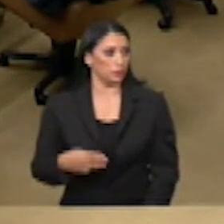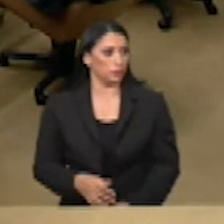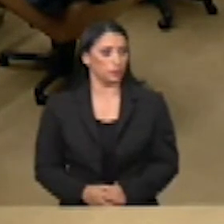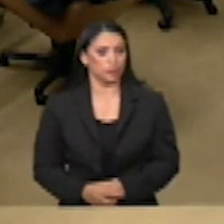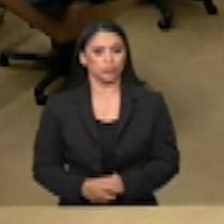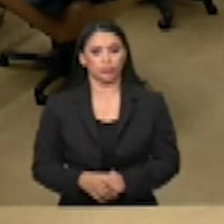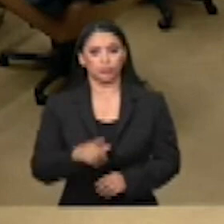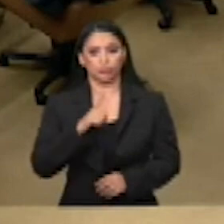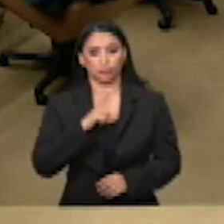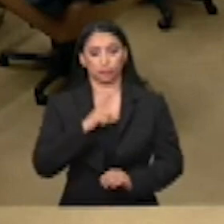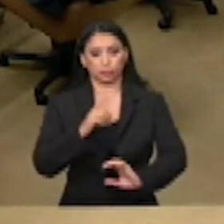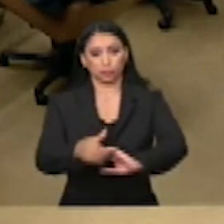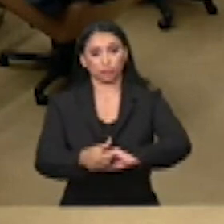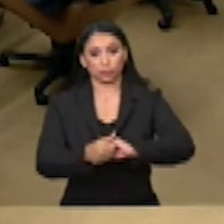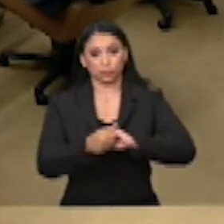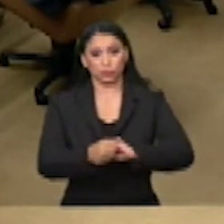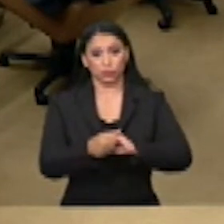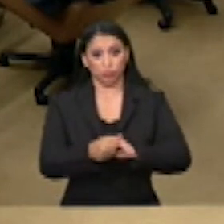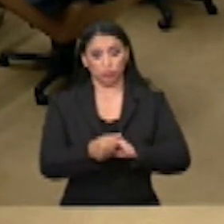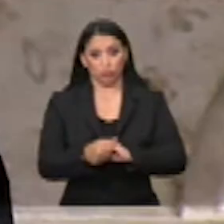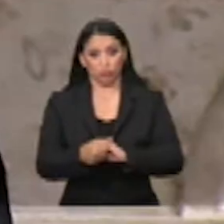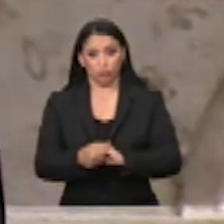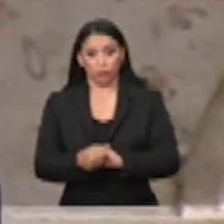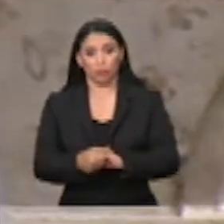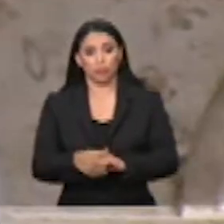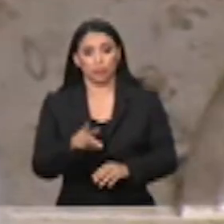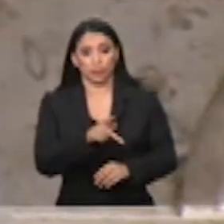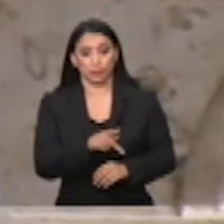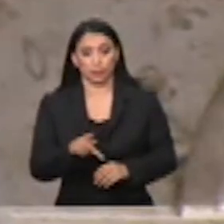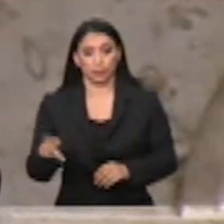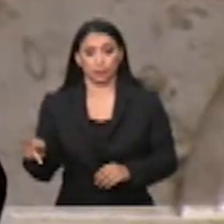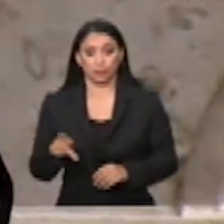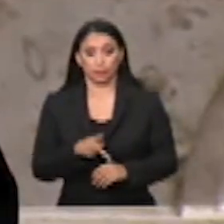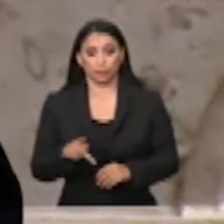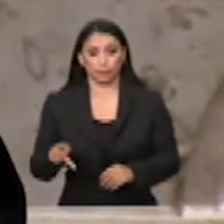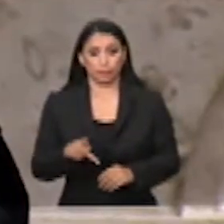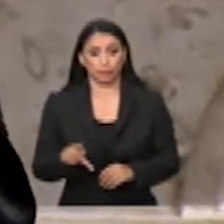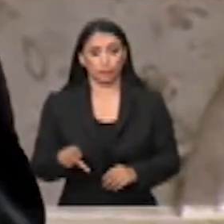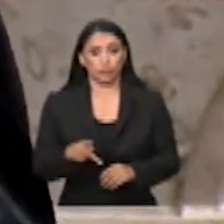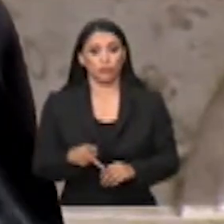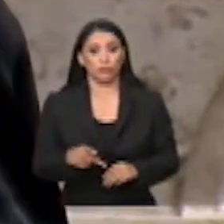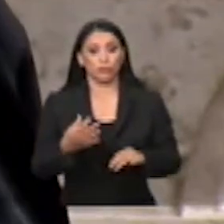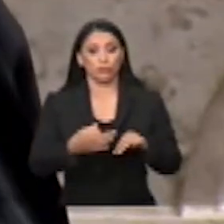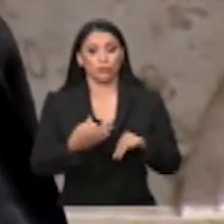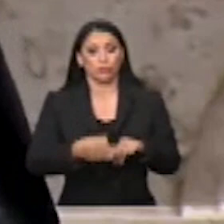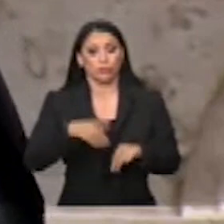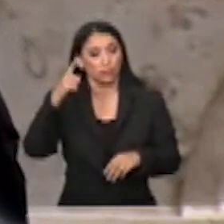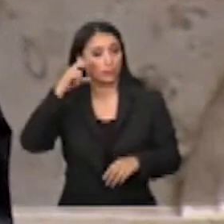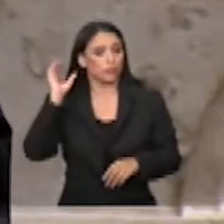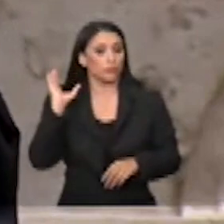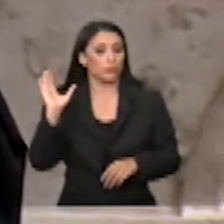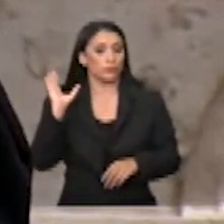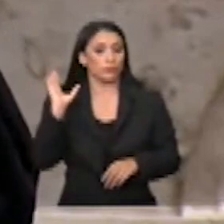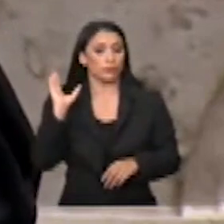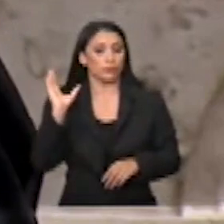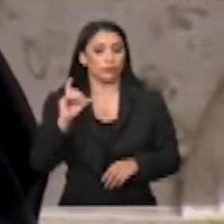todos. Cumprimento Vossa Excelência, senhora Presidente, ministra Rosa Weber, da Suprema